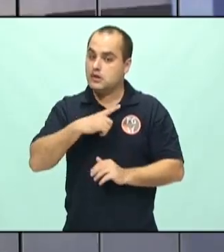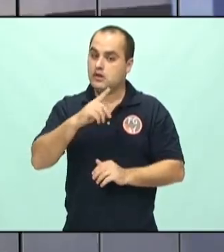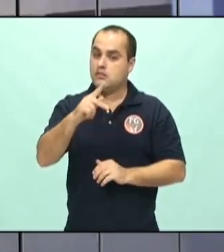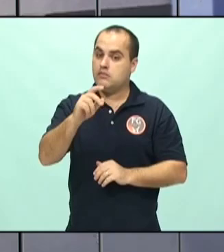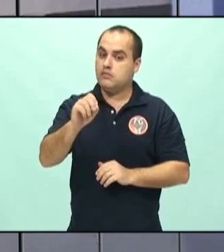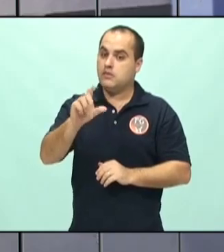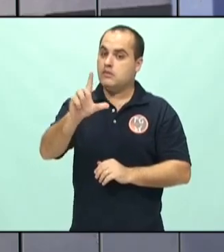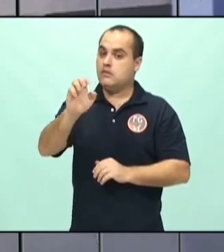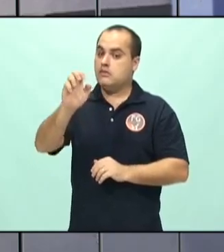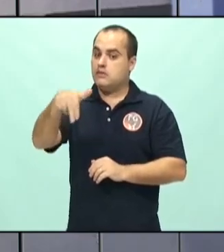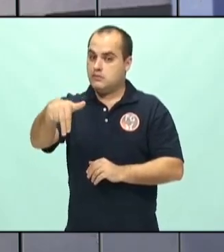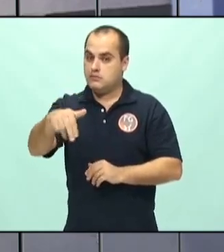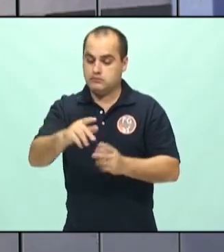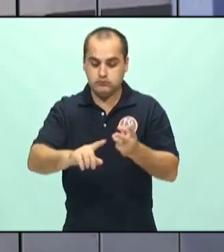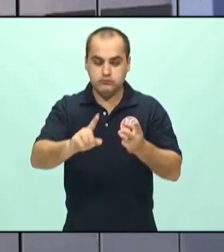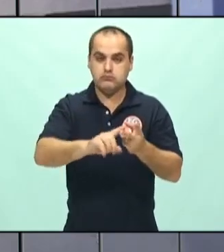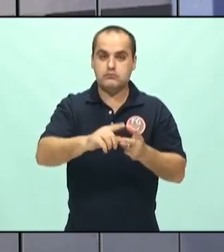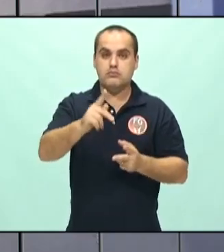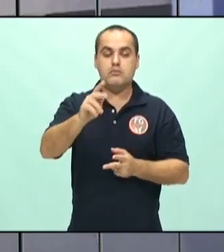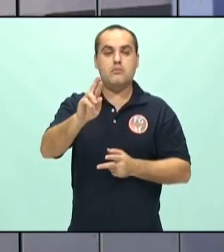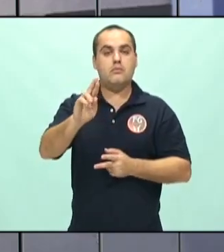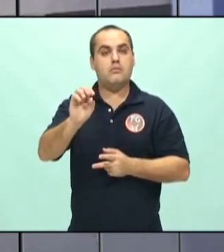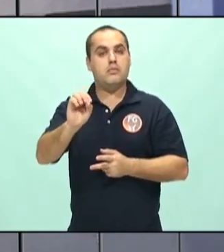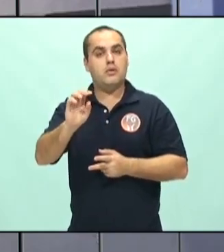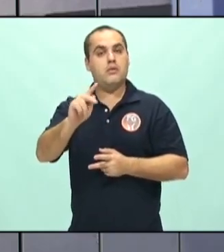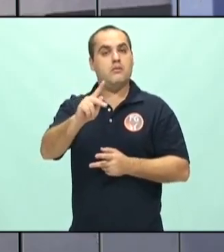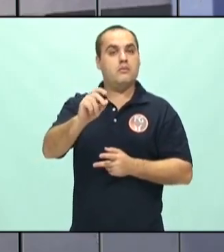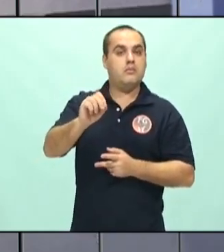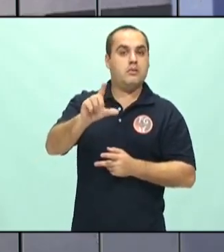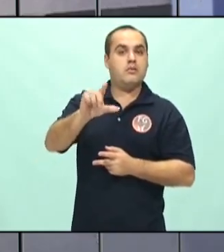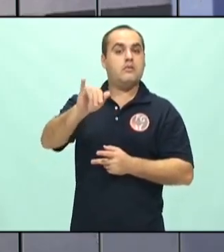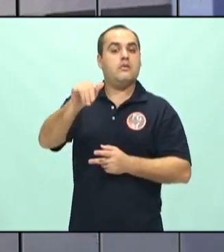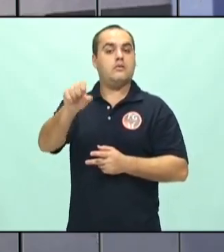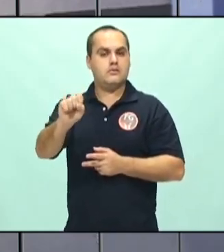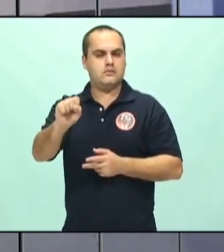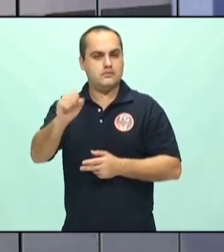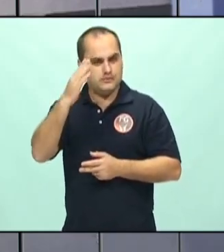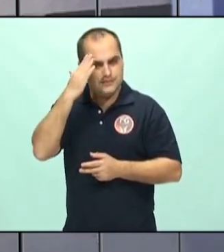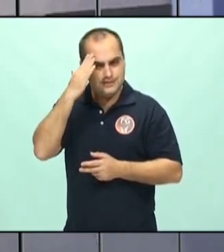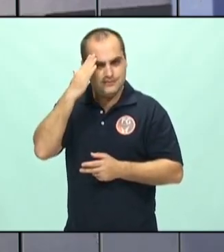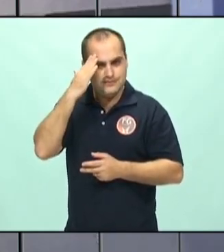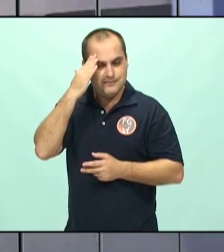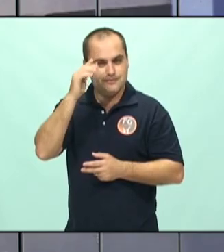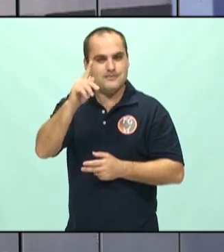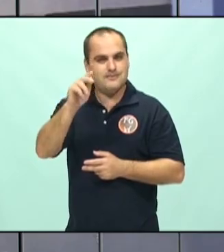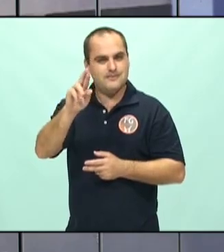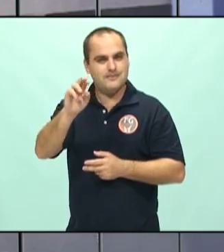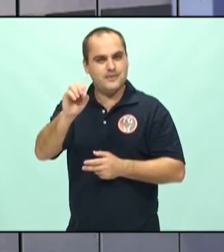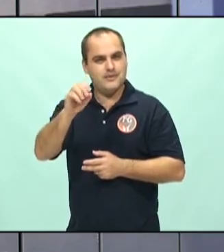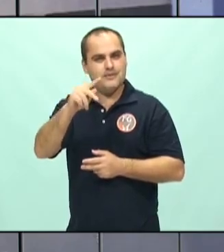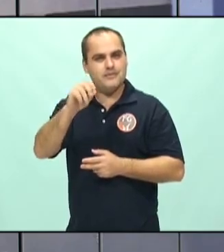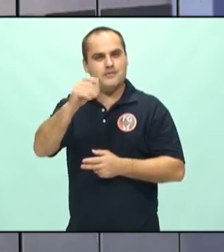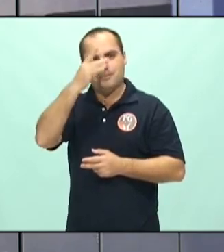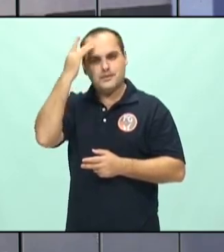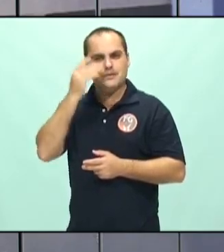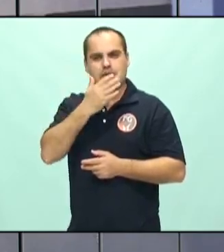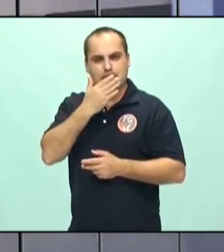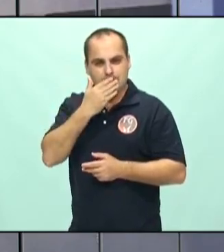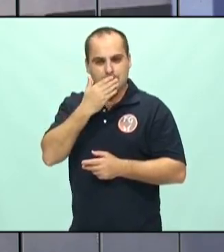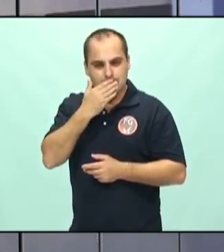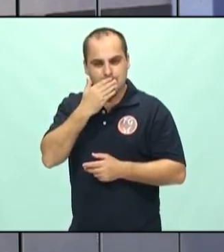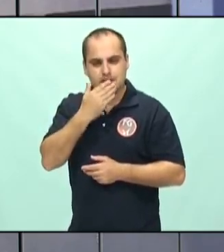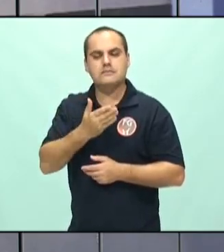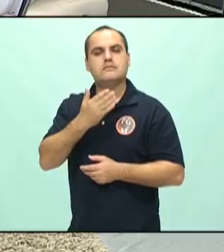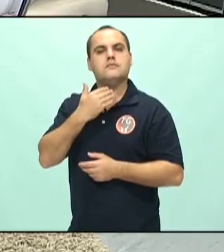fac o próprio que é retirado também para fazer próprio aquela assim pra garganta avaí os